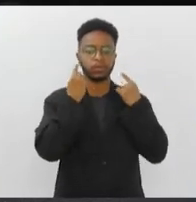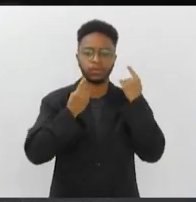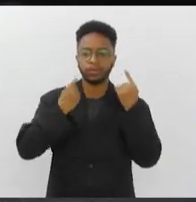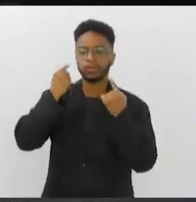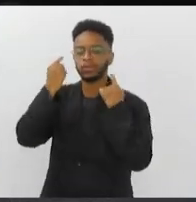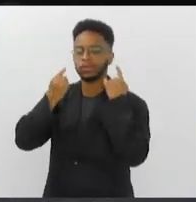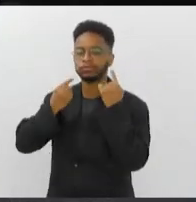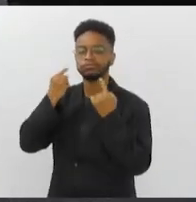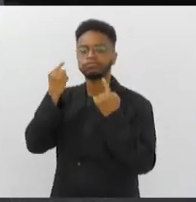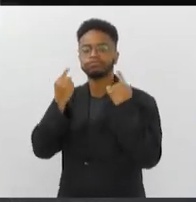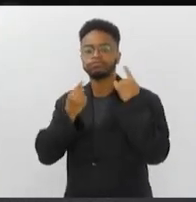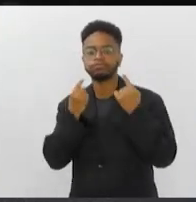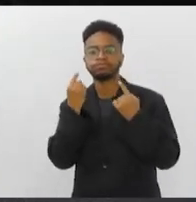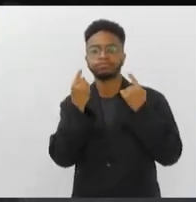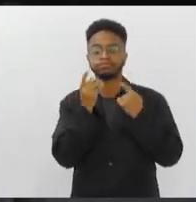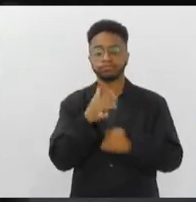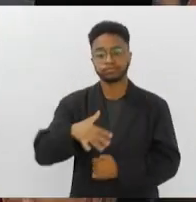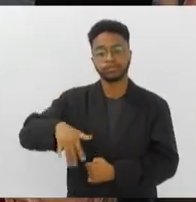pirô, pirá.